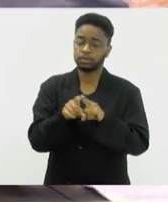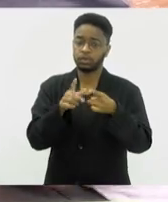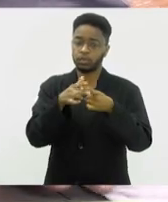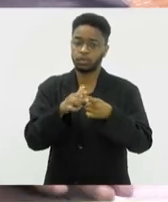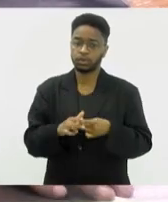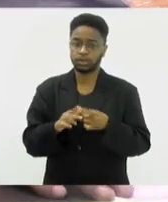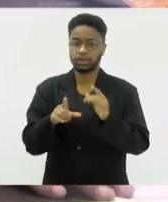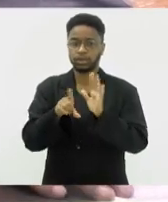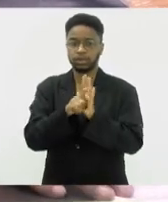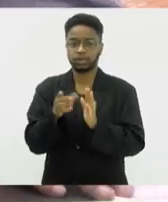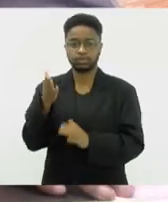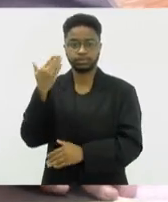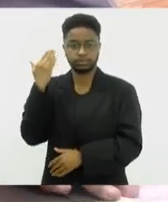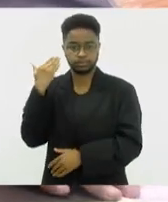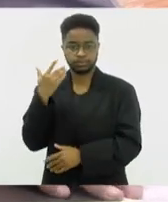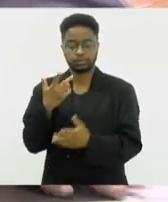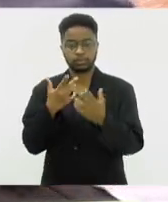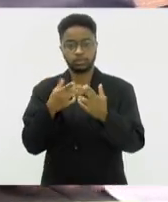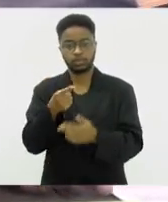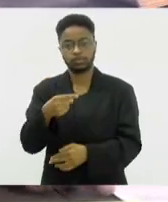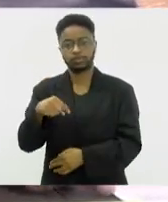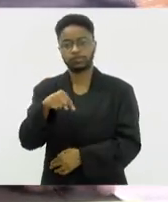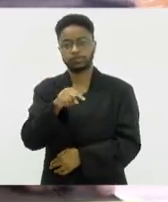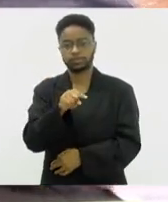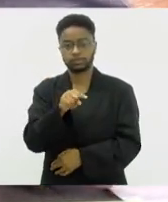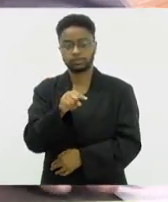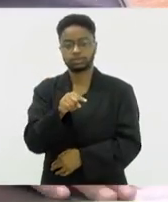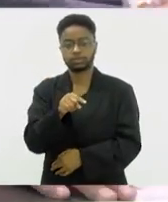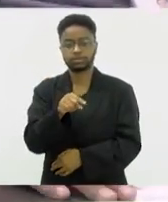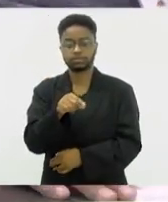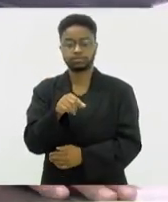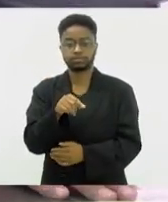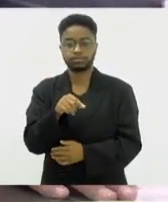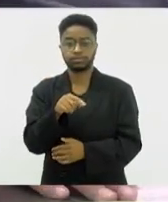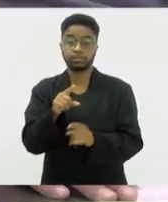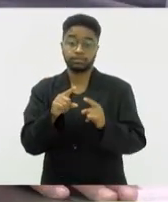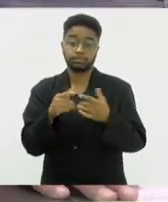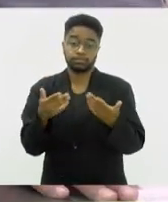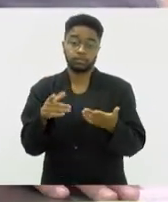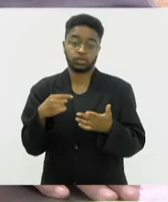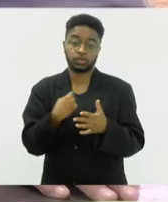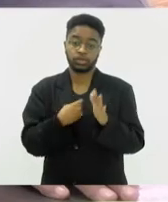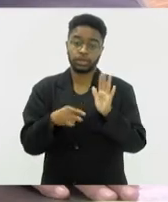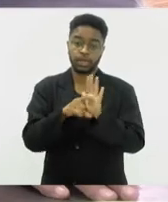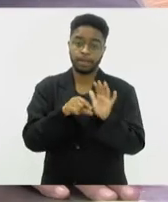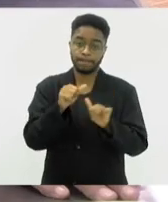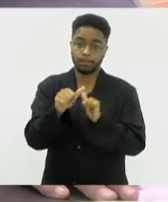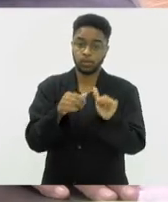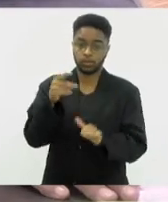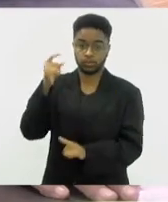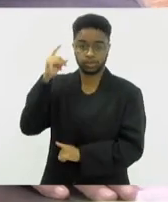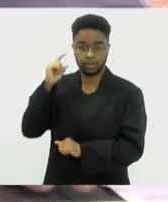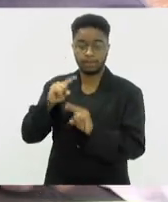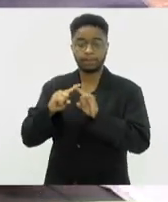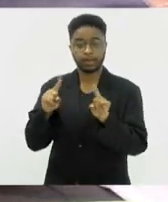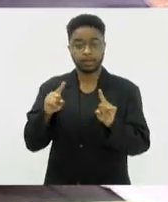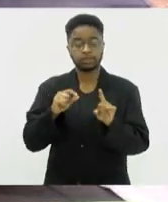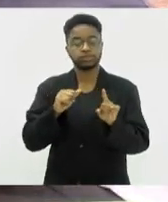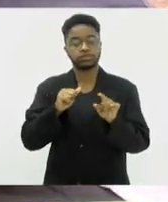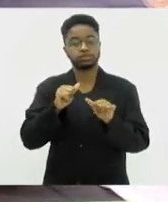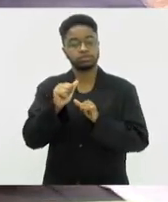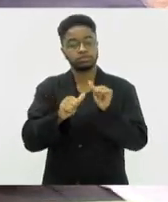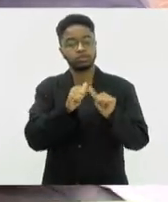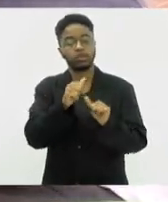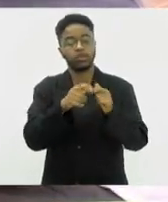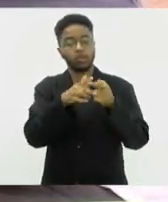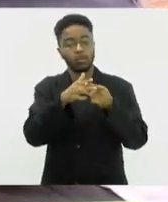antiga que Vossas Excelências. Mas a nossa, então, modifica aquela mais antiga, mas atualiza e corrige. Mas, de toda